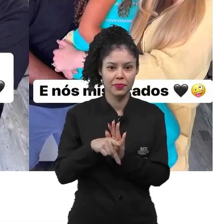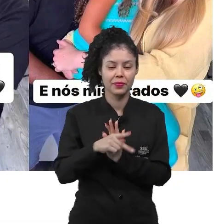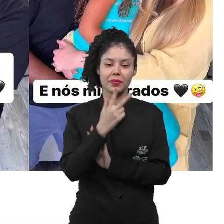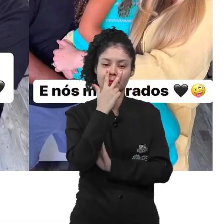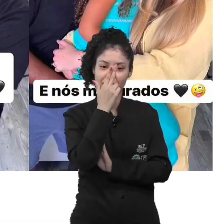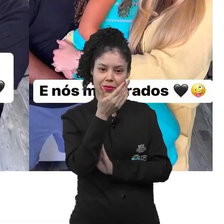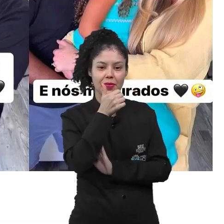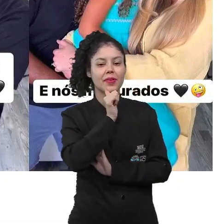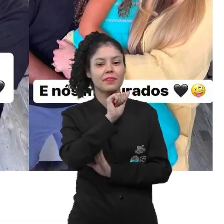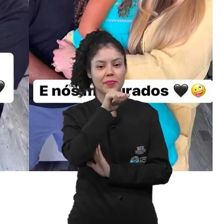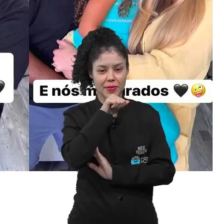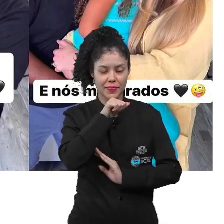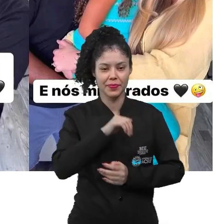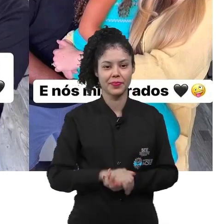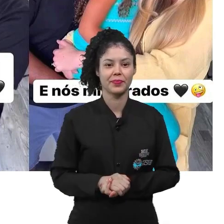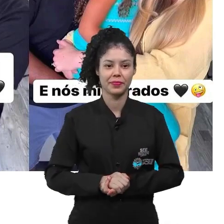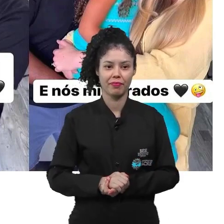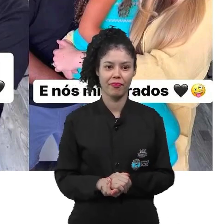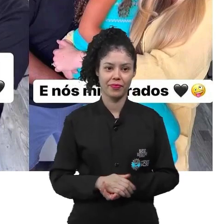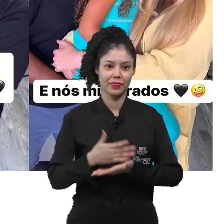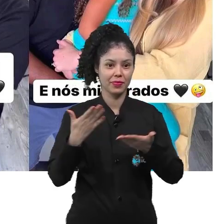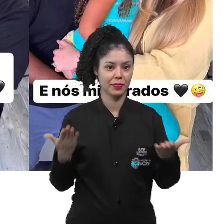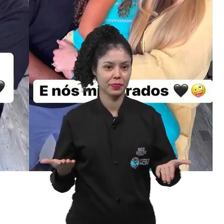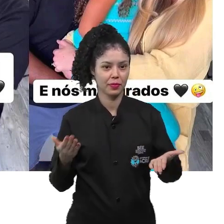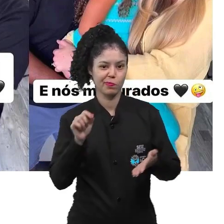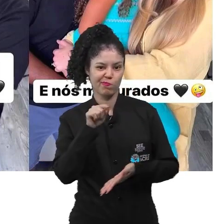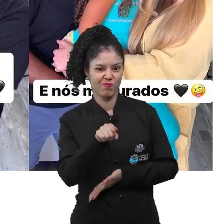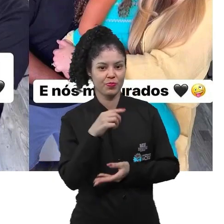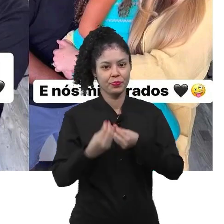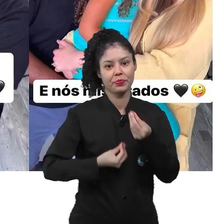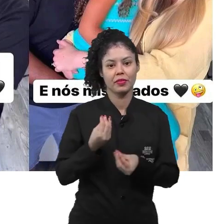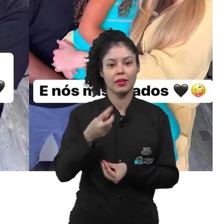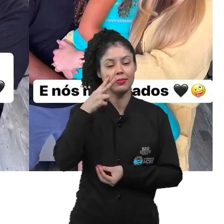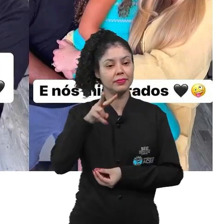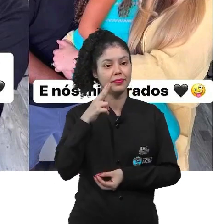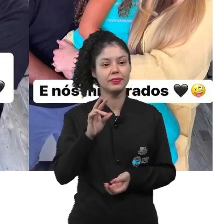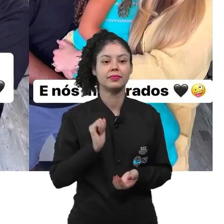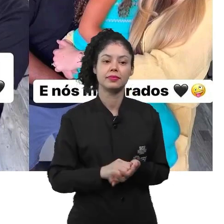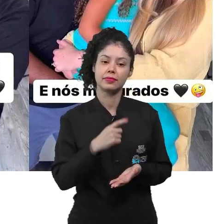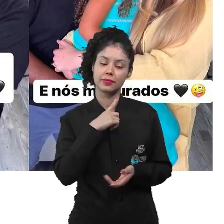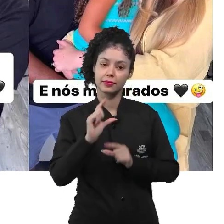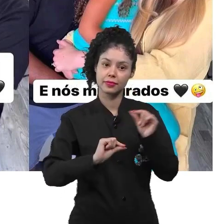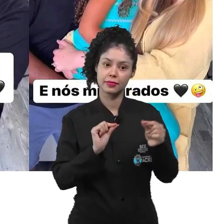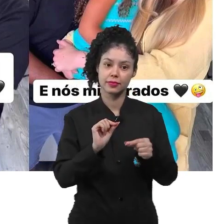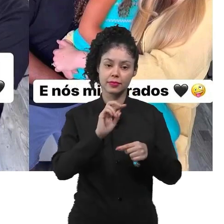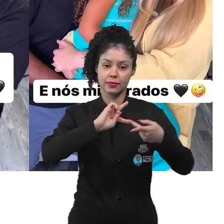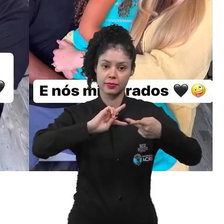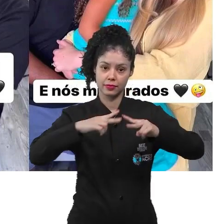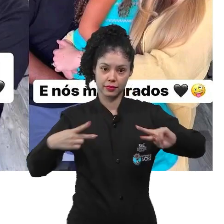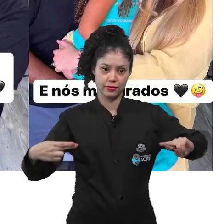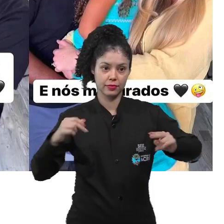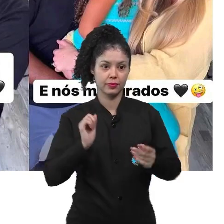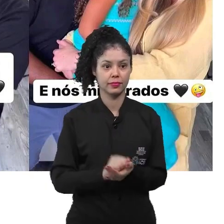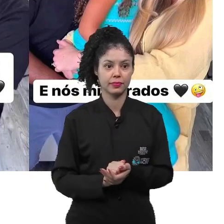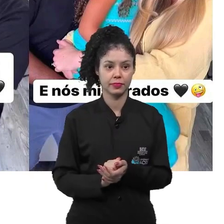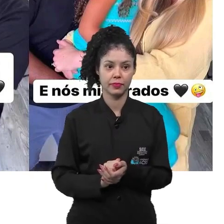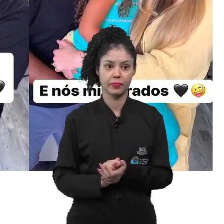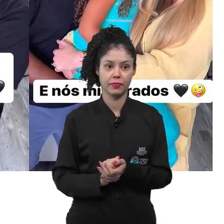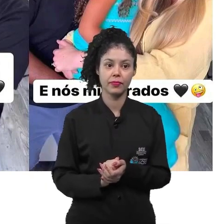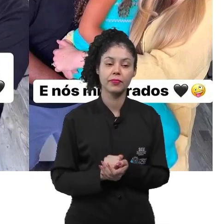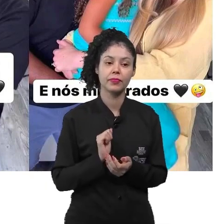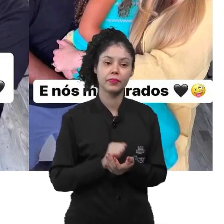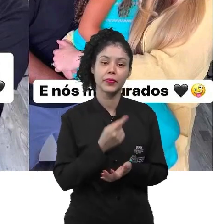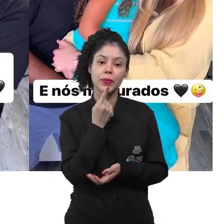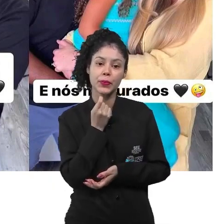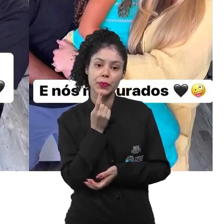muito parecida com a mãe. Então, aqui, ó, como a gente pode ver, a gente tem o DNA da mãe, que são essas bolinhas